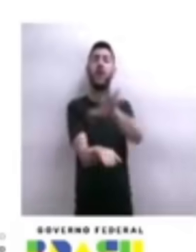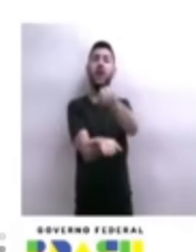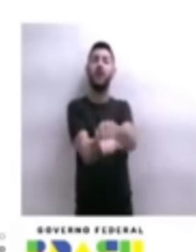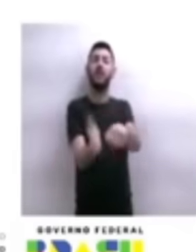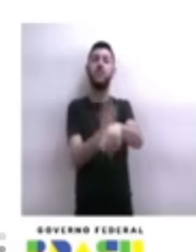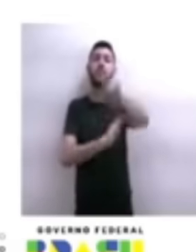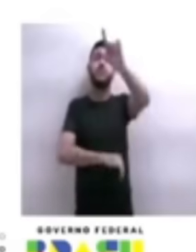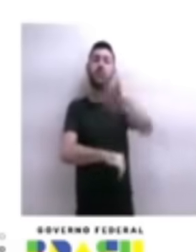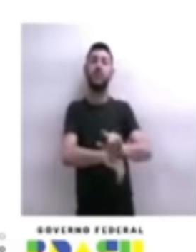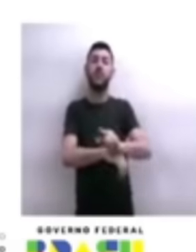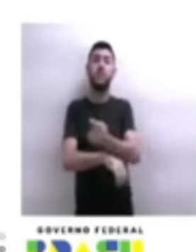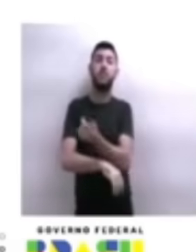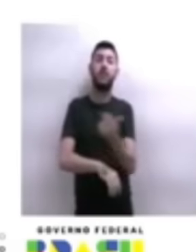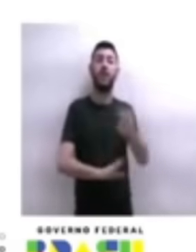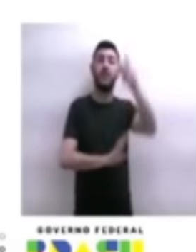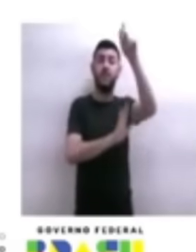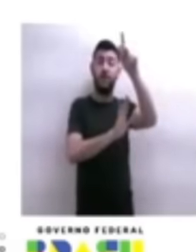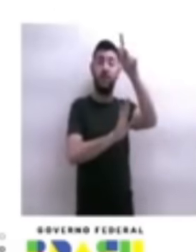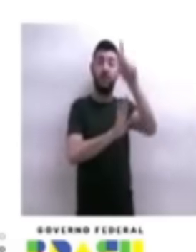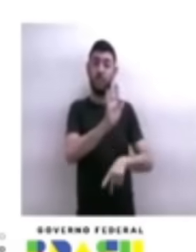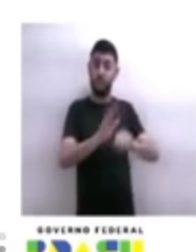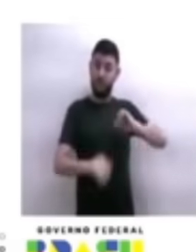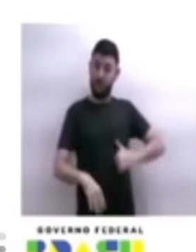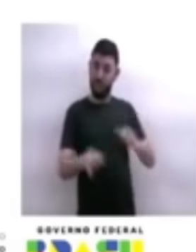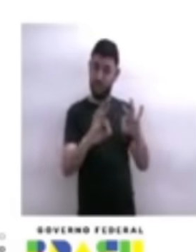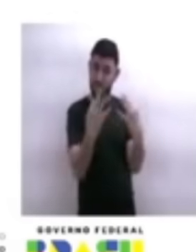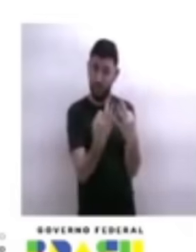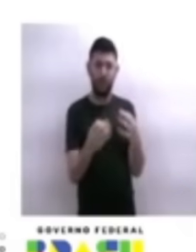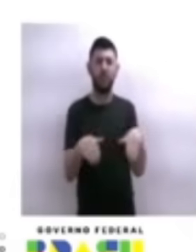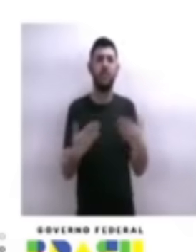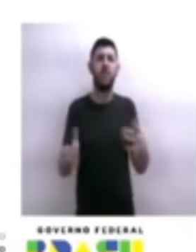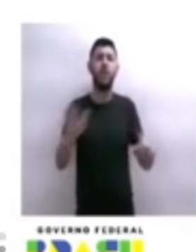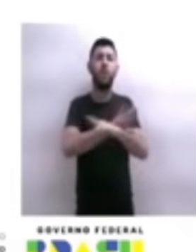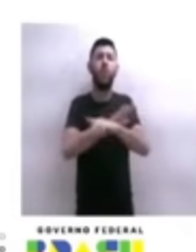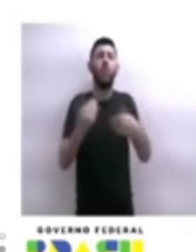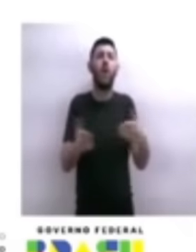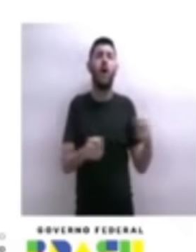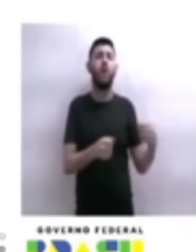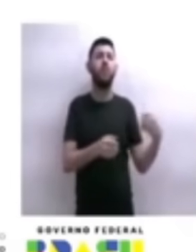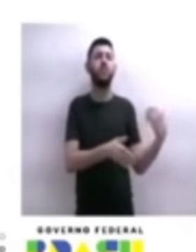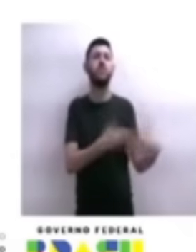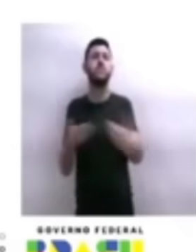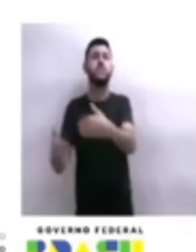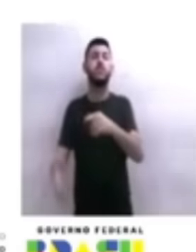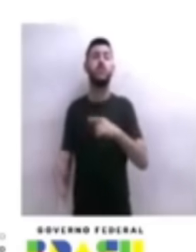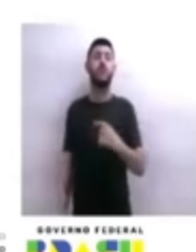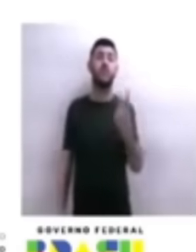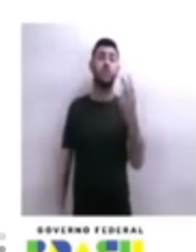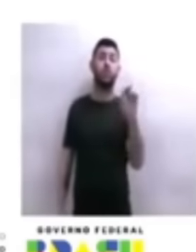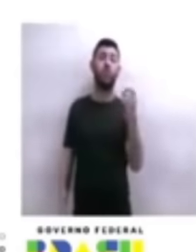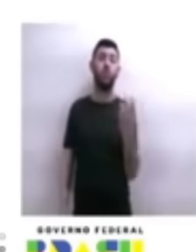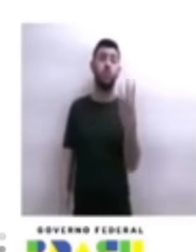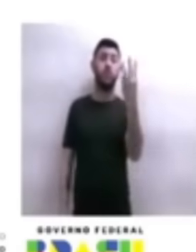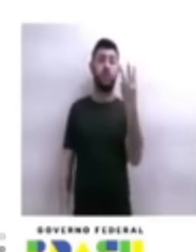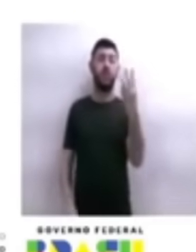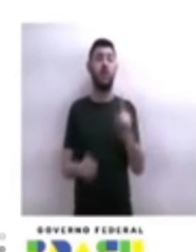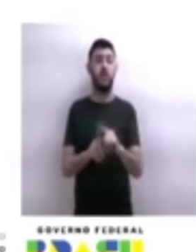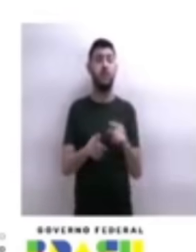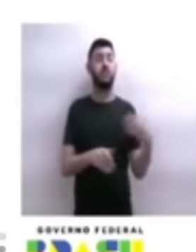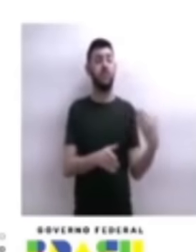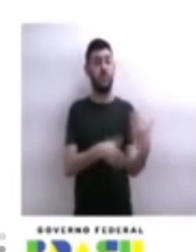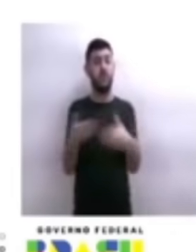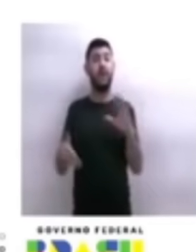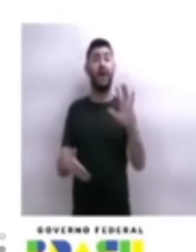Bolsa Família. Que processos são esses? Nós tivemos em alguns momentos 2 ou 3 processos acontecendo ao mesmo